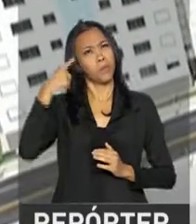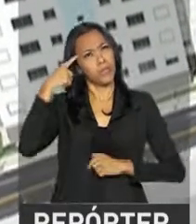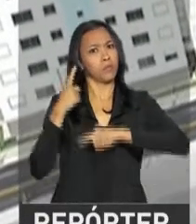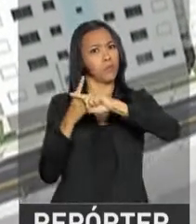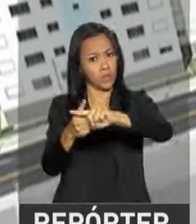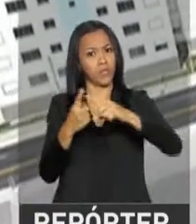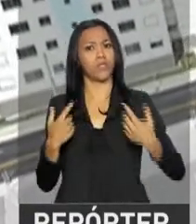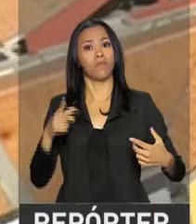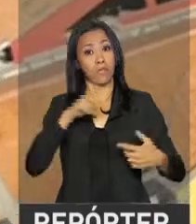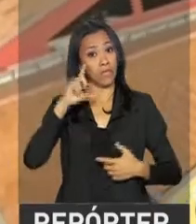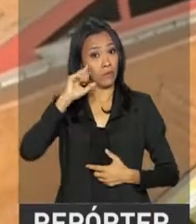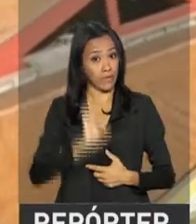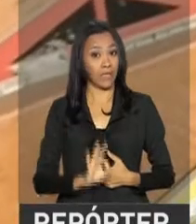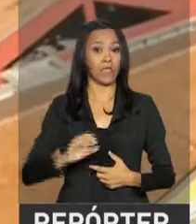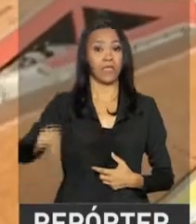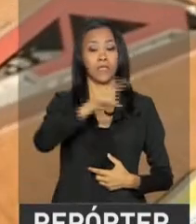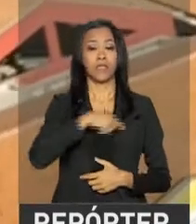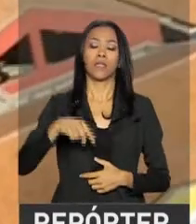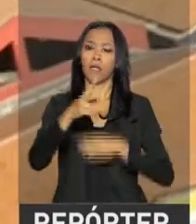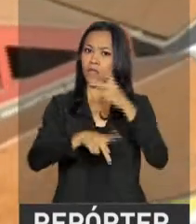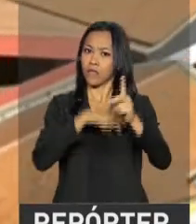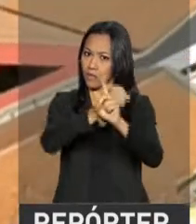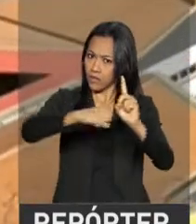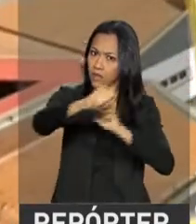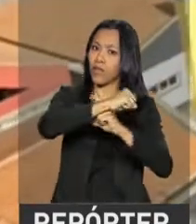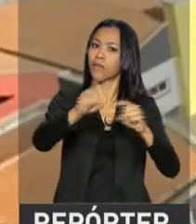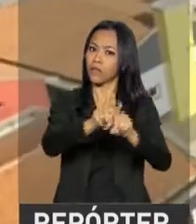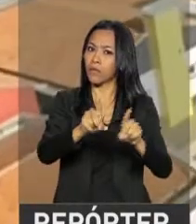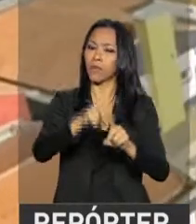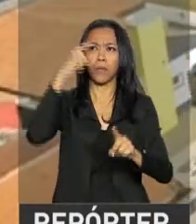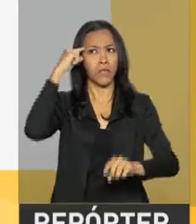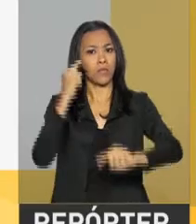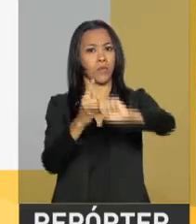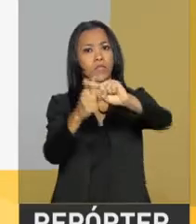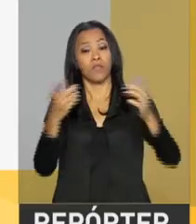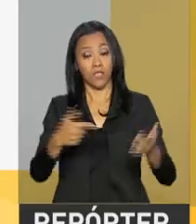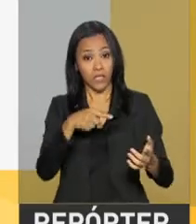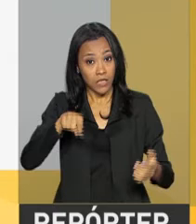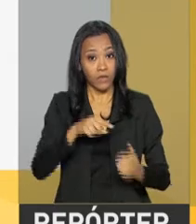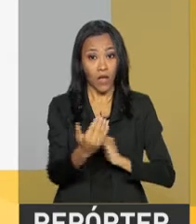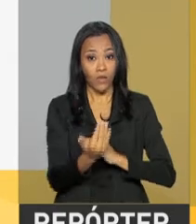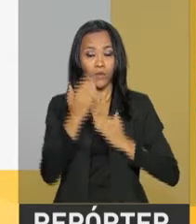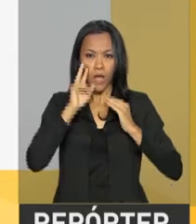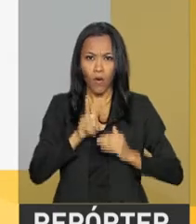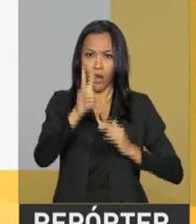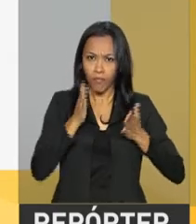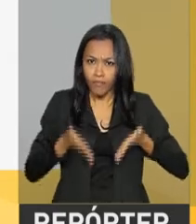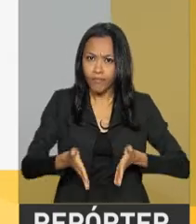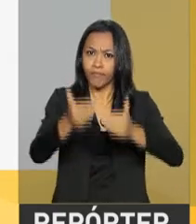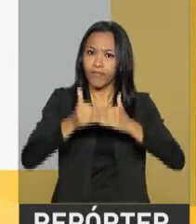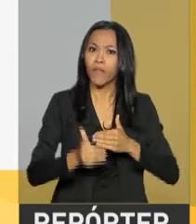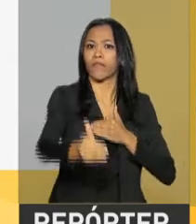tenho certeza que os brasileiros também estão mais otimistas, e isso nos ajuda a olhar para frente e tomar as decisões que o Brasil